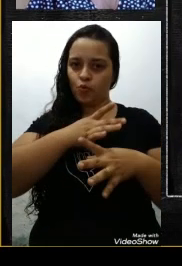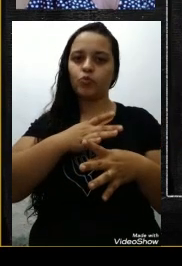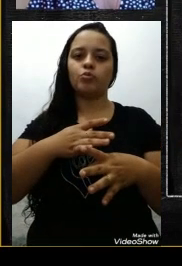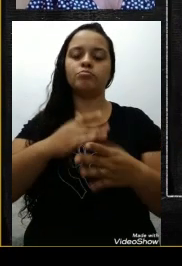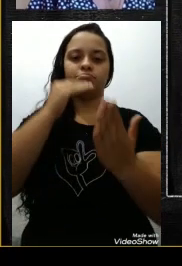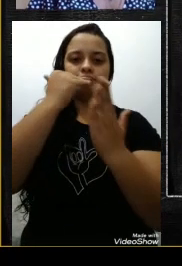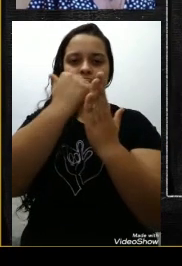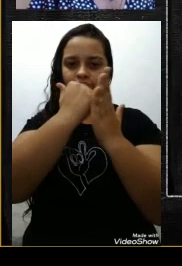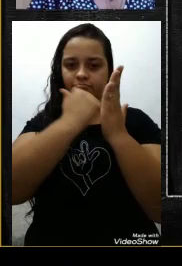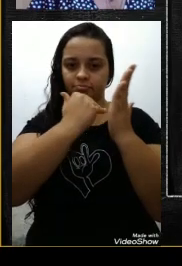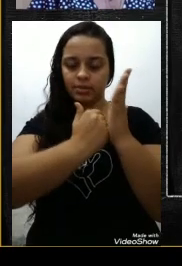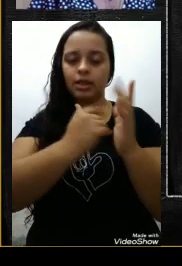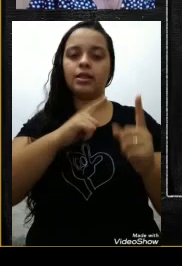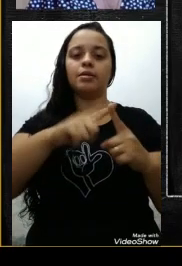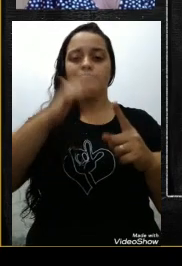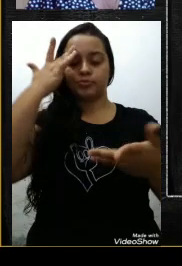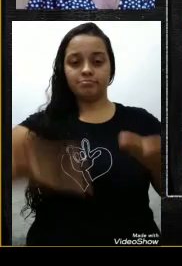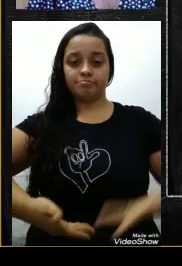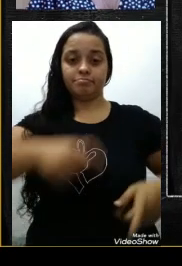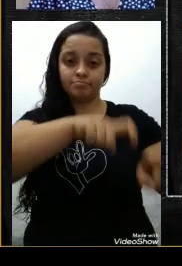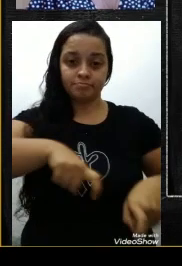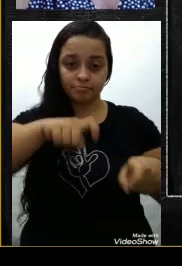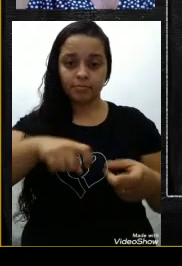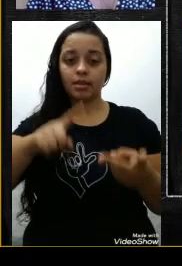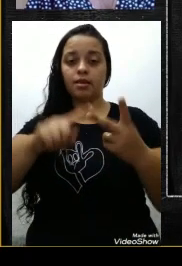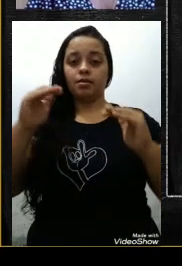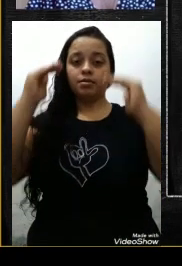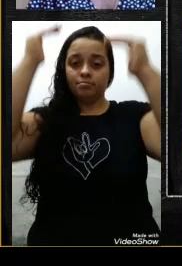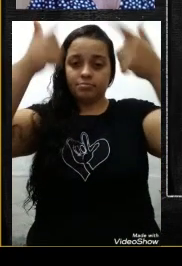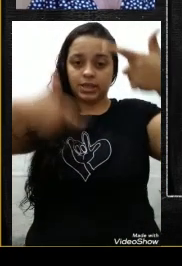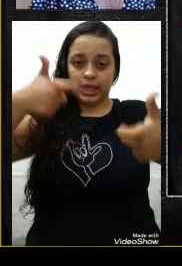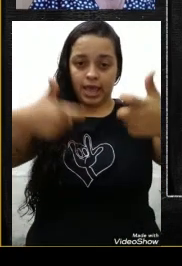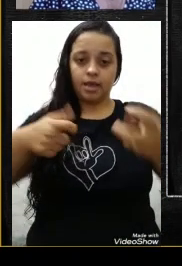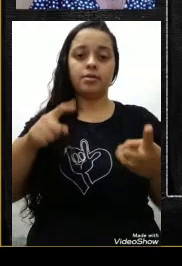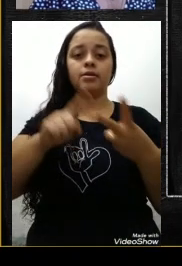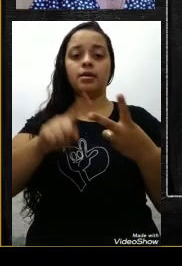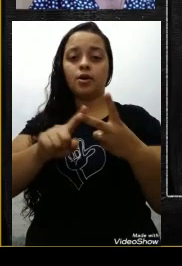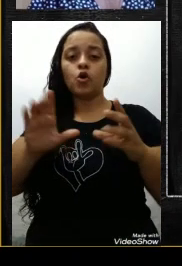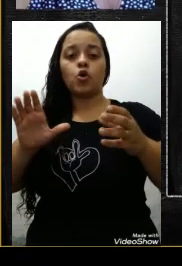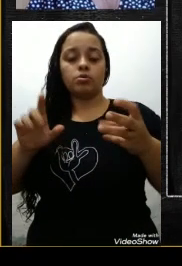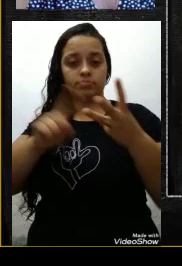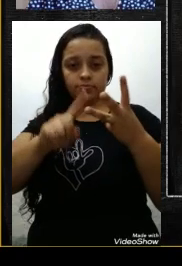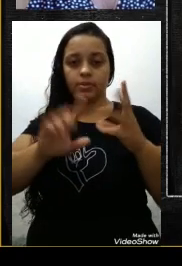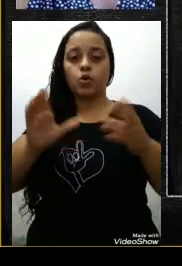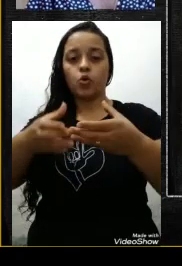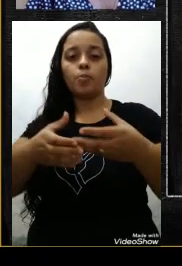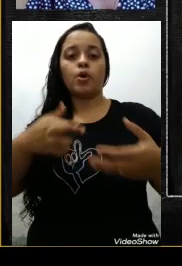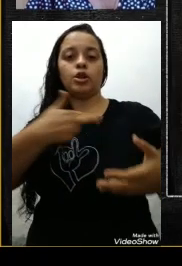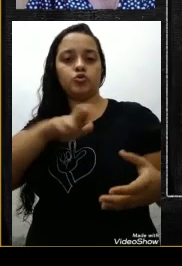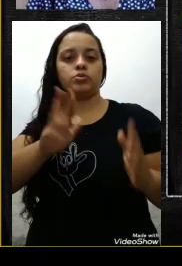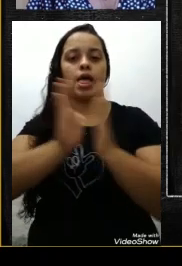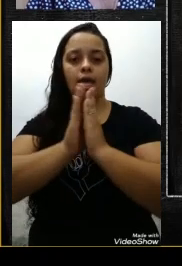posições rígidas nessa sociedade. Os camponeses trabalham, os nobres guerreiam, o clero reza, a maioria da